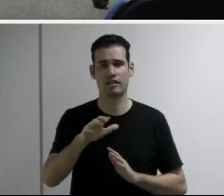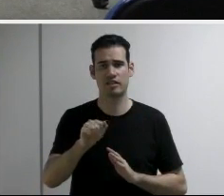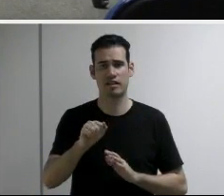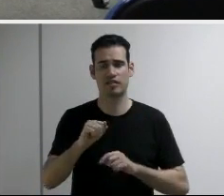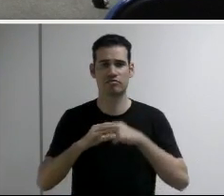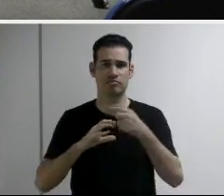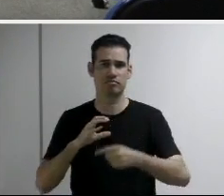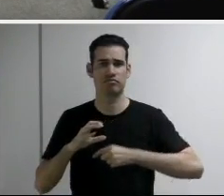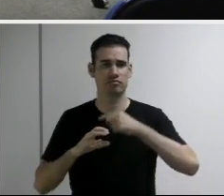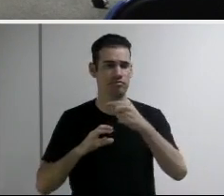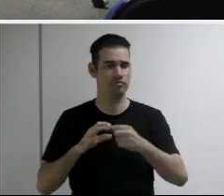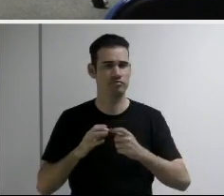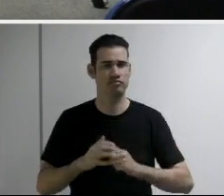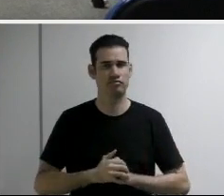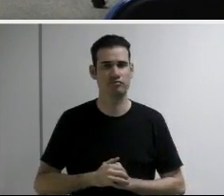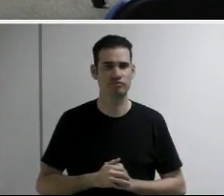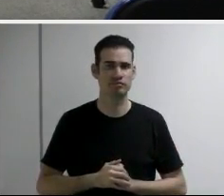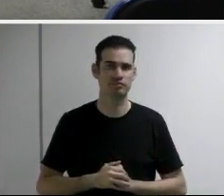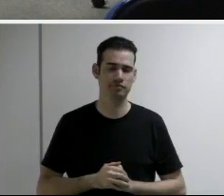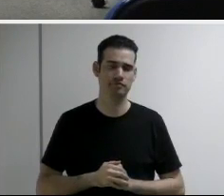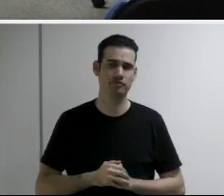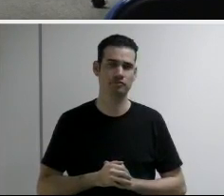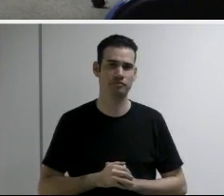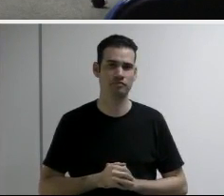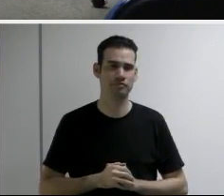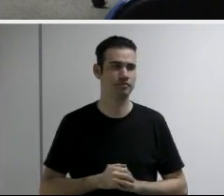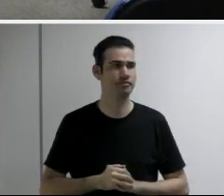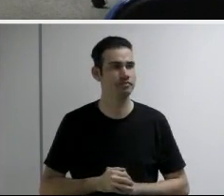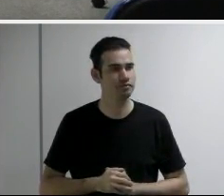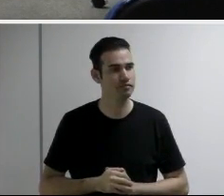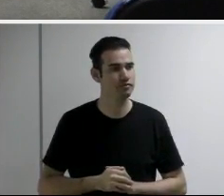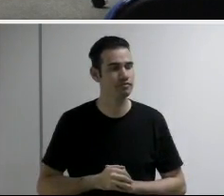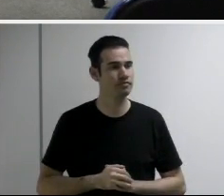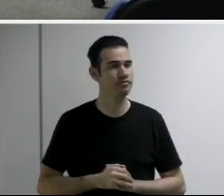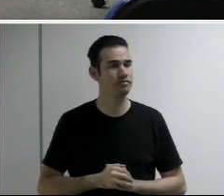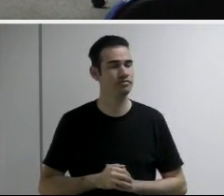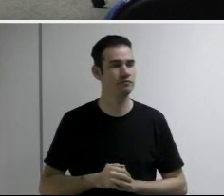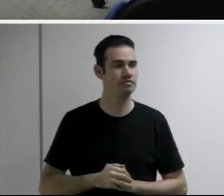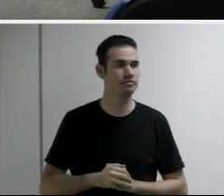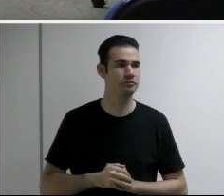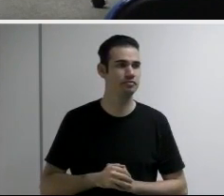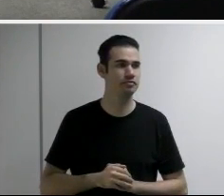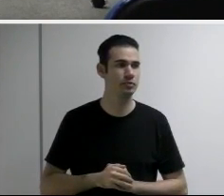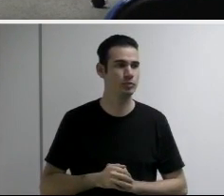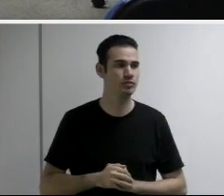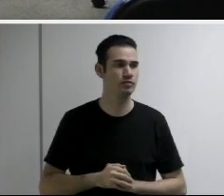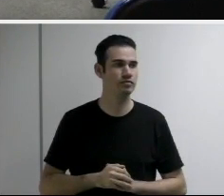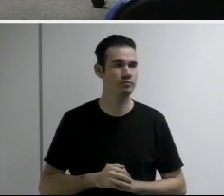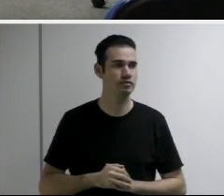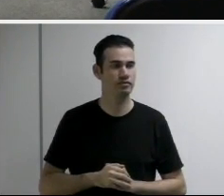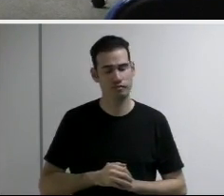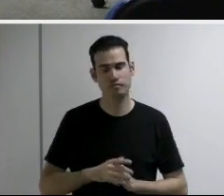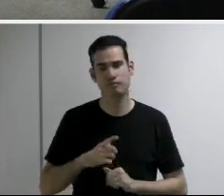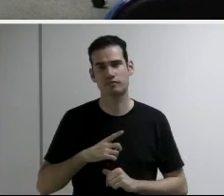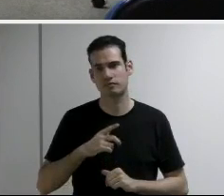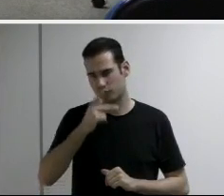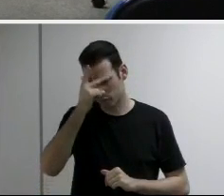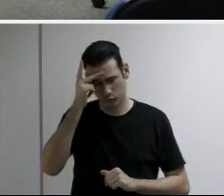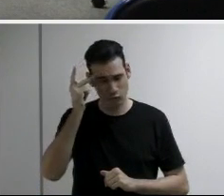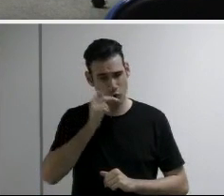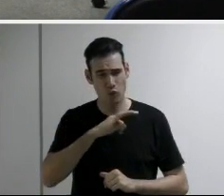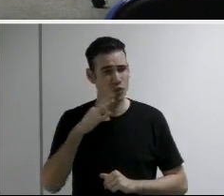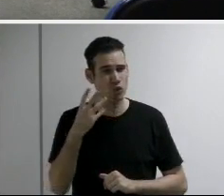Blockchain. Ali tem alguma coisa nesse sentido, no seguinte forma de que todo mundo que trata é